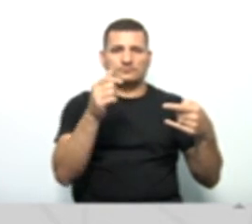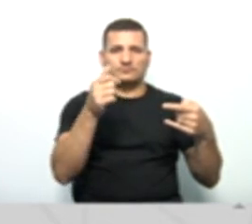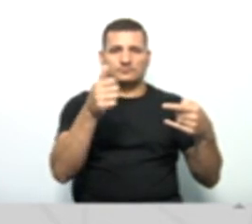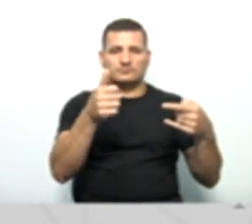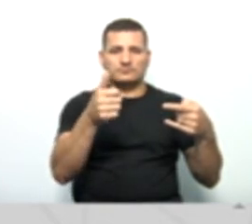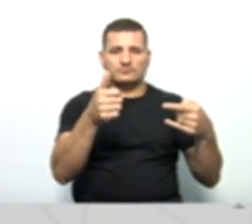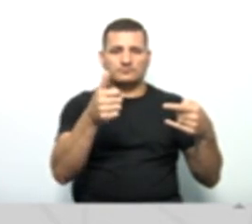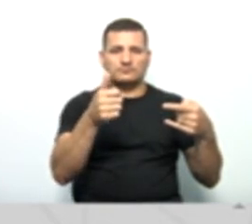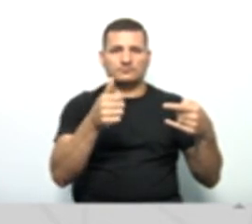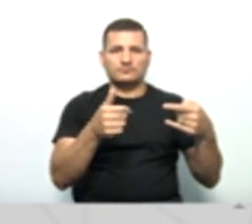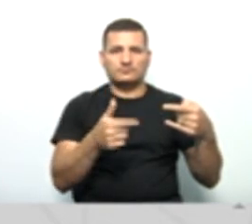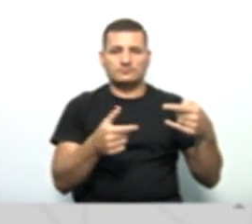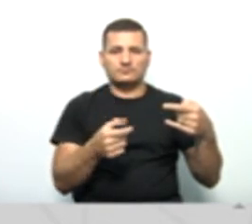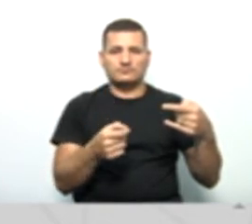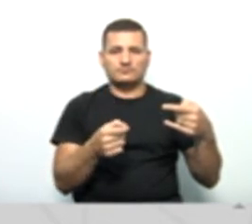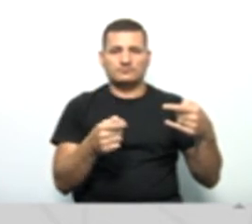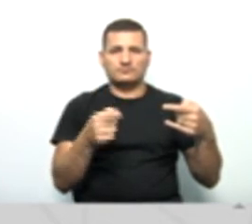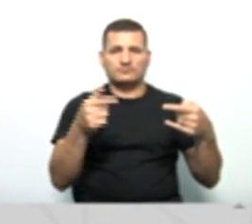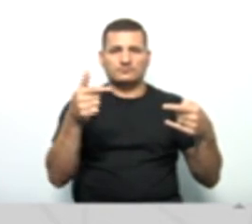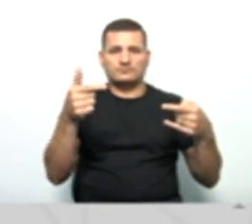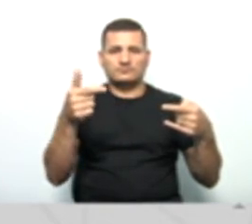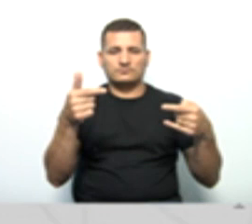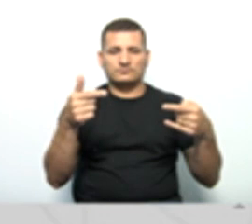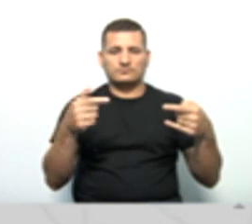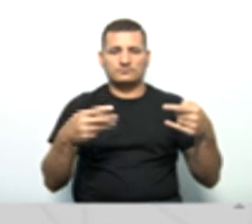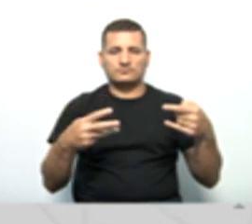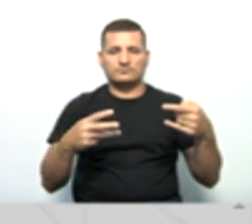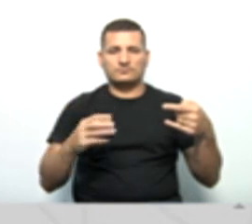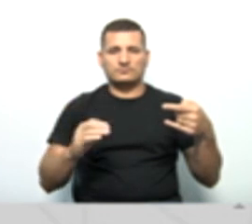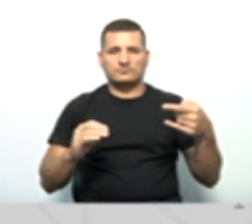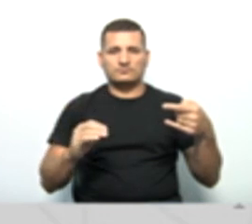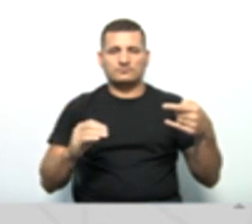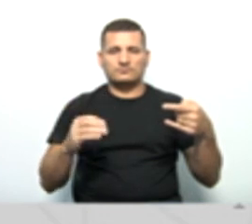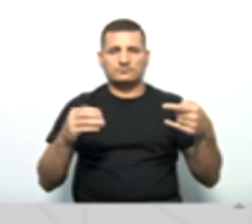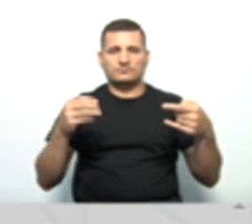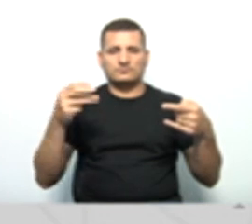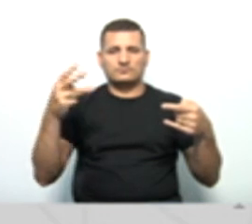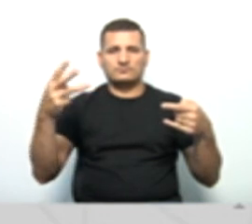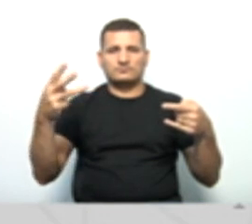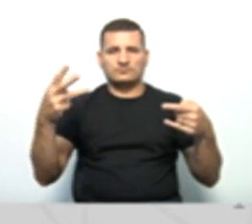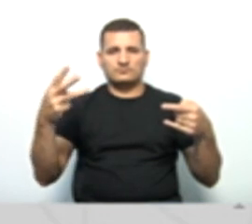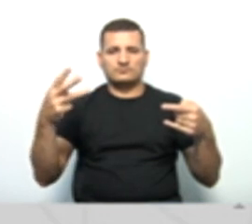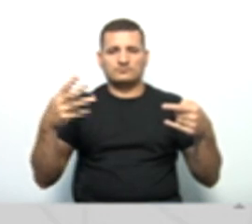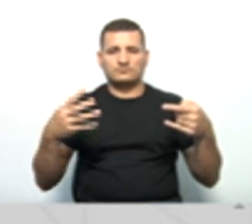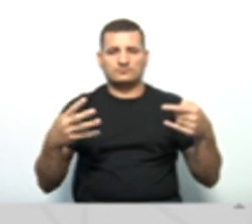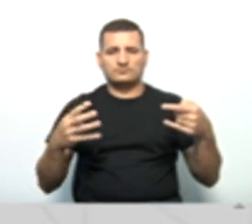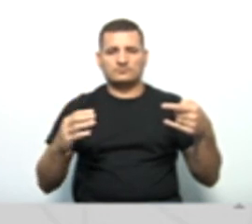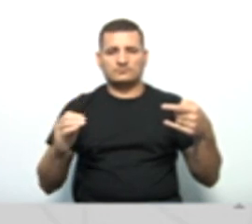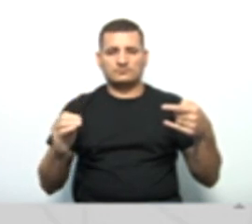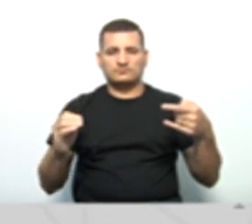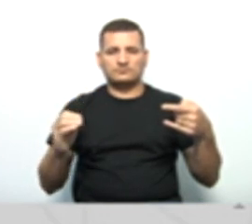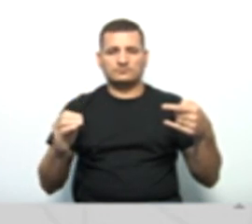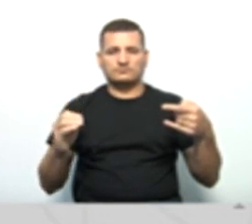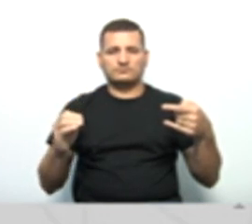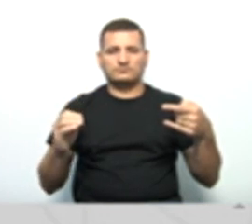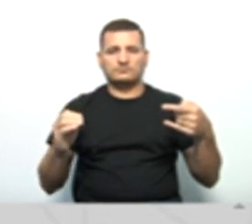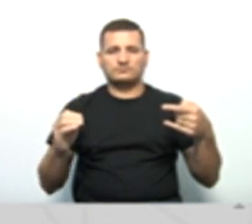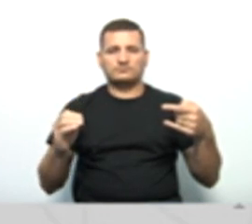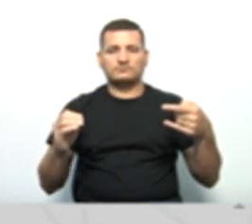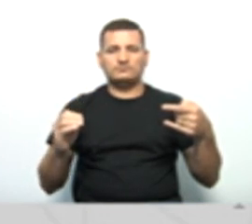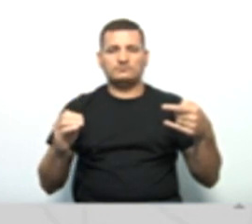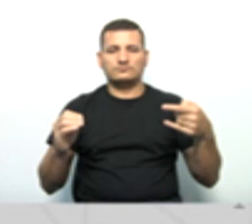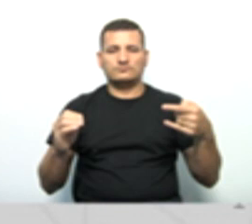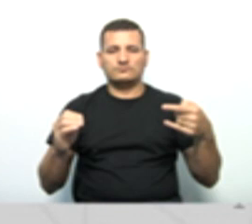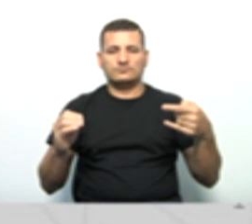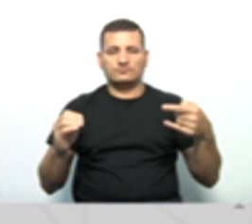Na terceira, o 30. E na quarta, o 40. Dos negativos, a última posição é o quê?